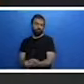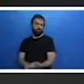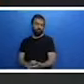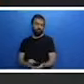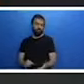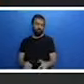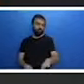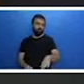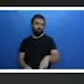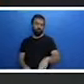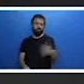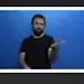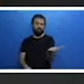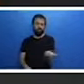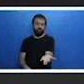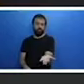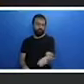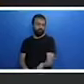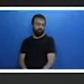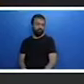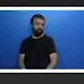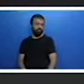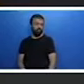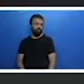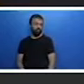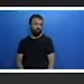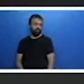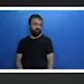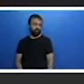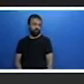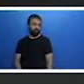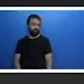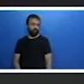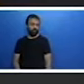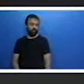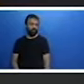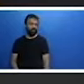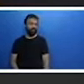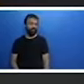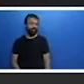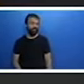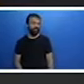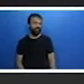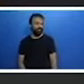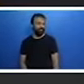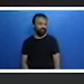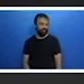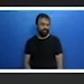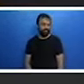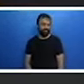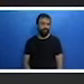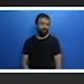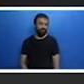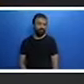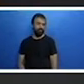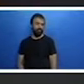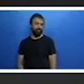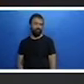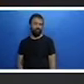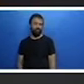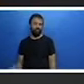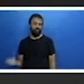vamos ver se eu consigo vamos lá um dois três e Oi ó tem que lembrar ela ficou na palma da minha mão